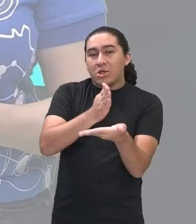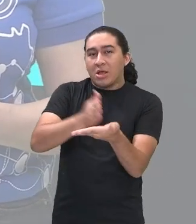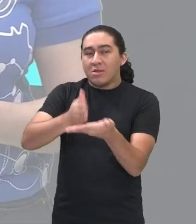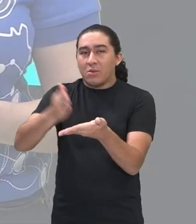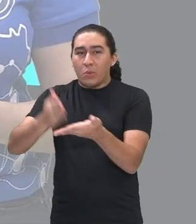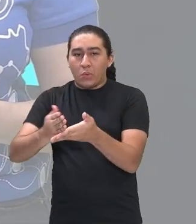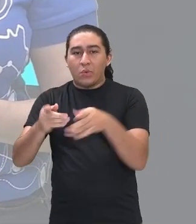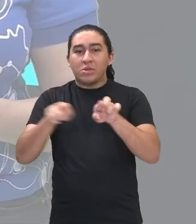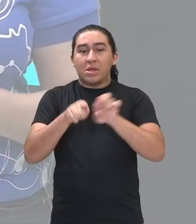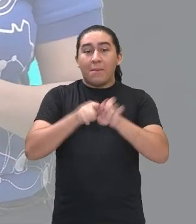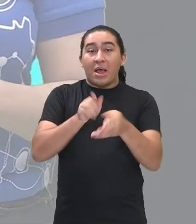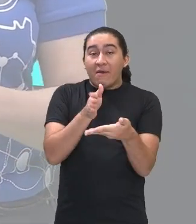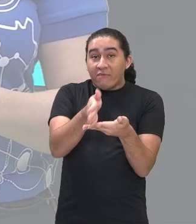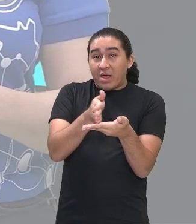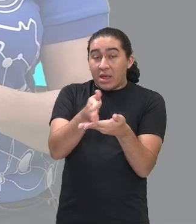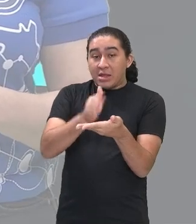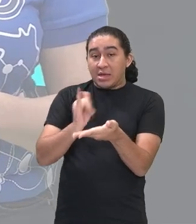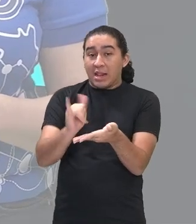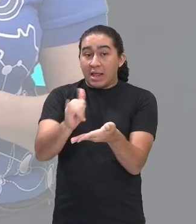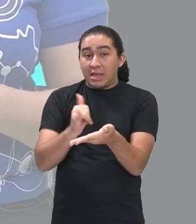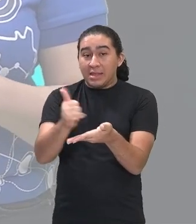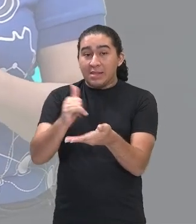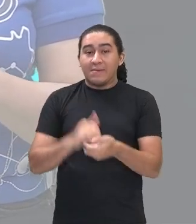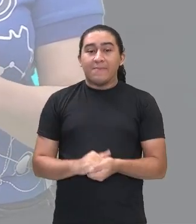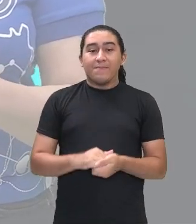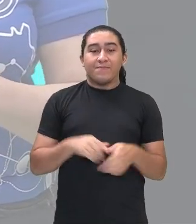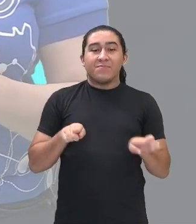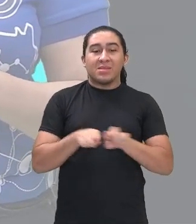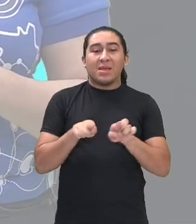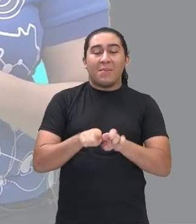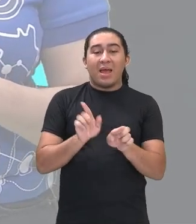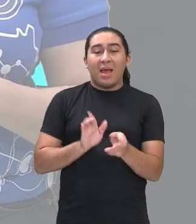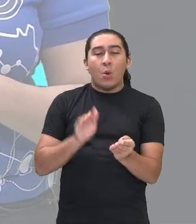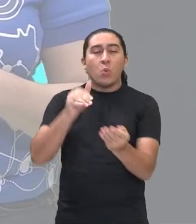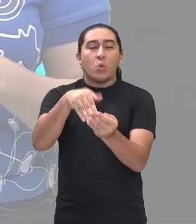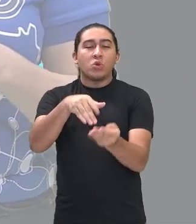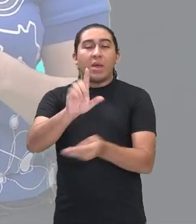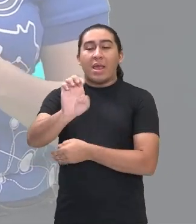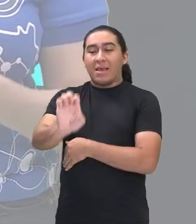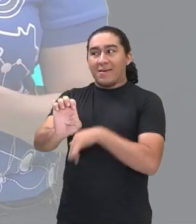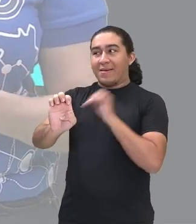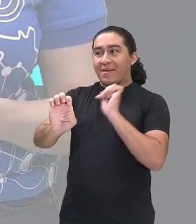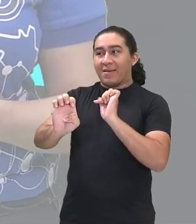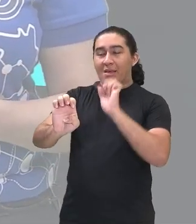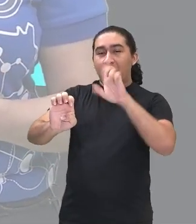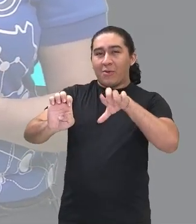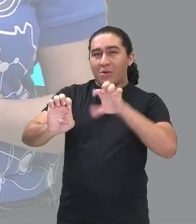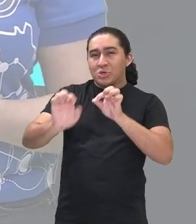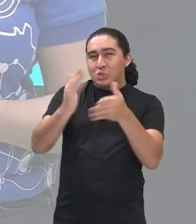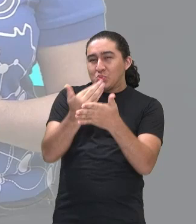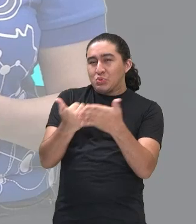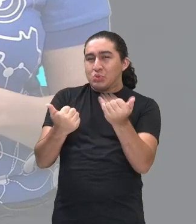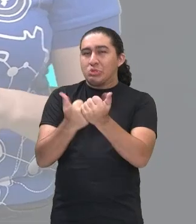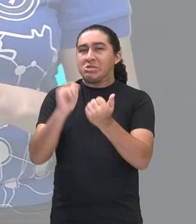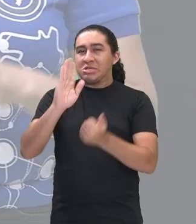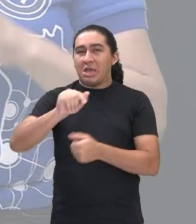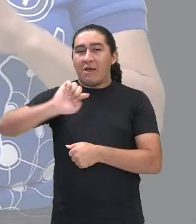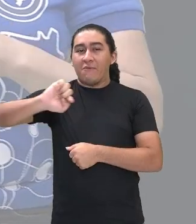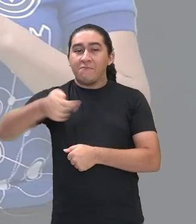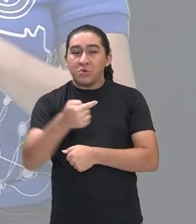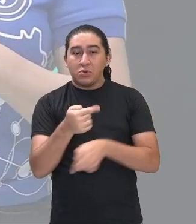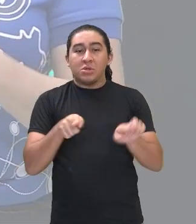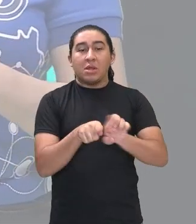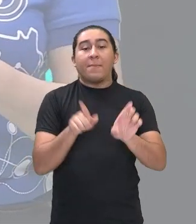a faca elétrica. Agora, a última aí, o E, geralmente, ele substitui esta vírgula.